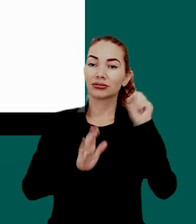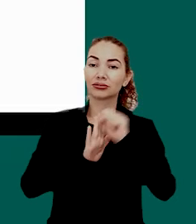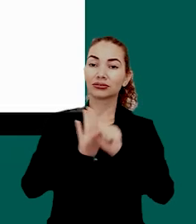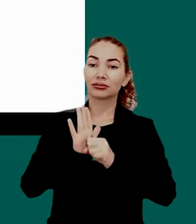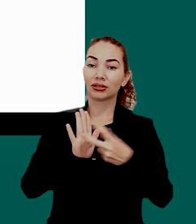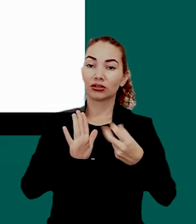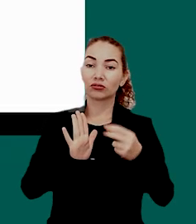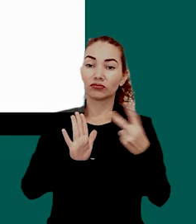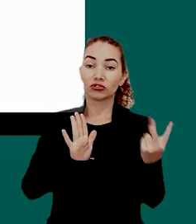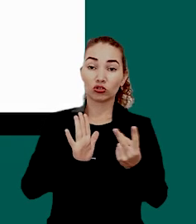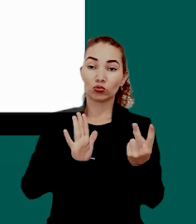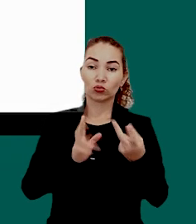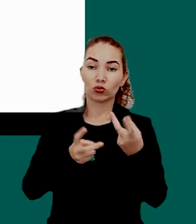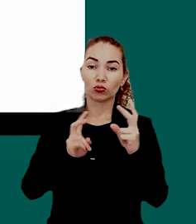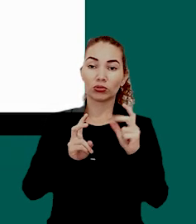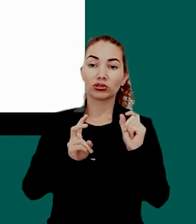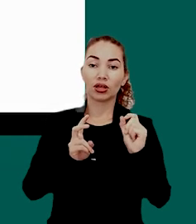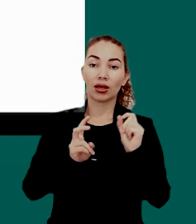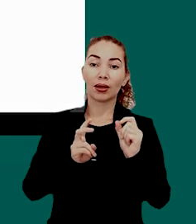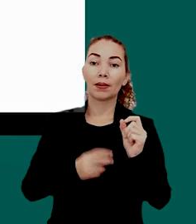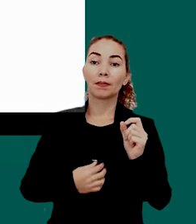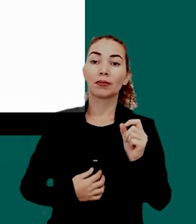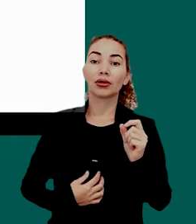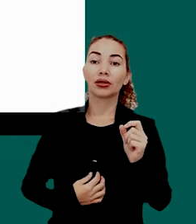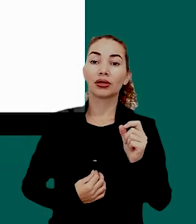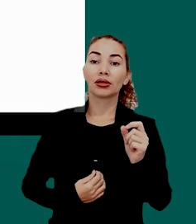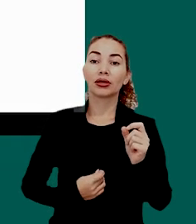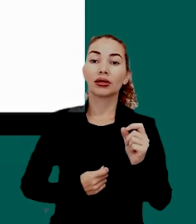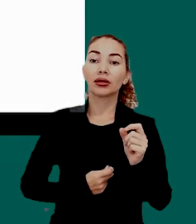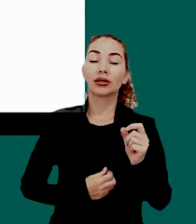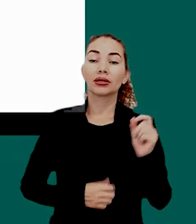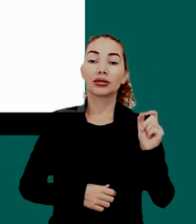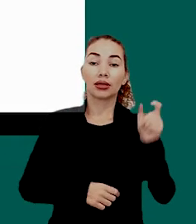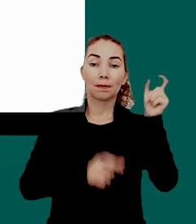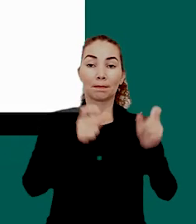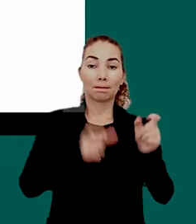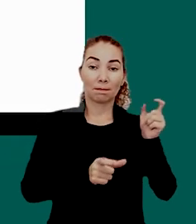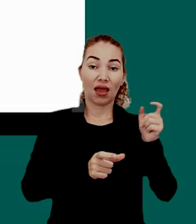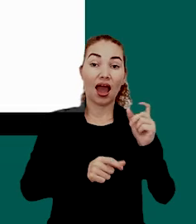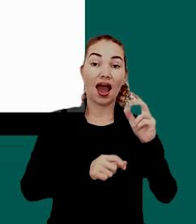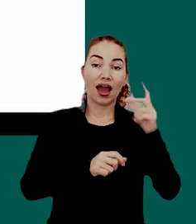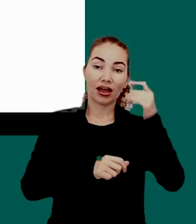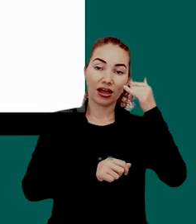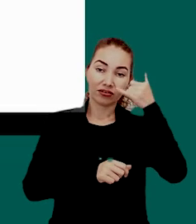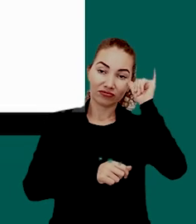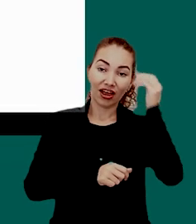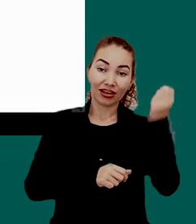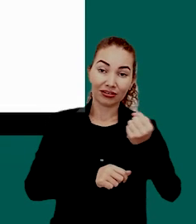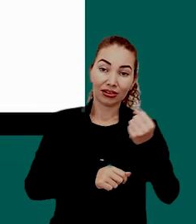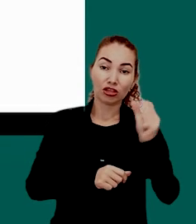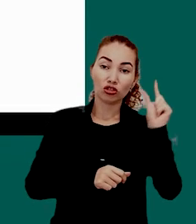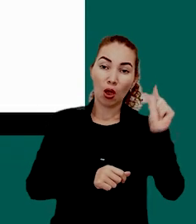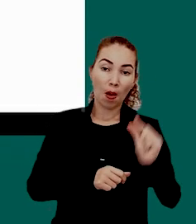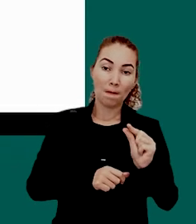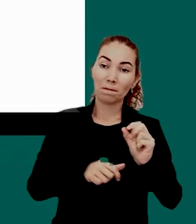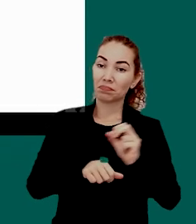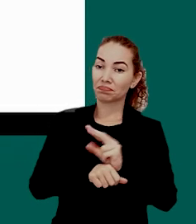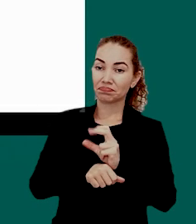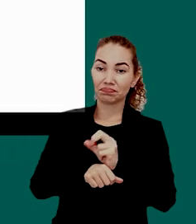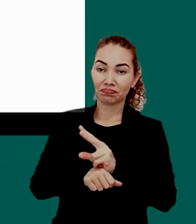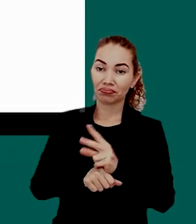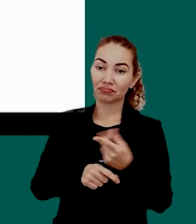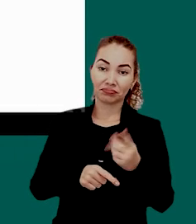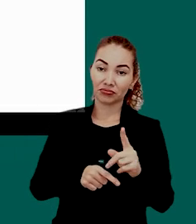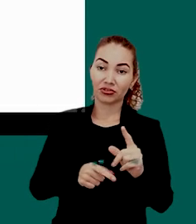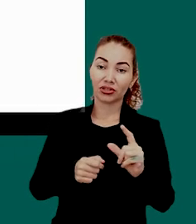cientistas, eles percebem que leiteiras não desenvolviam formas graves de tuberculose e eles passam a cultivar fragmentos bacterianos dos úberes de vacas, né,